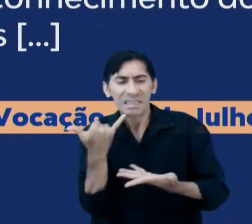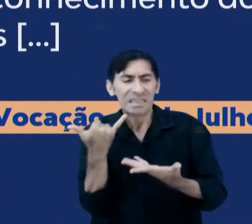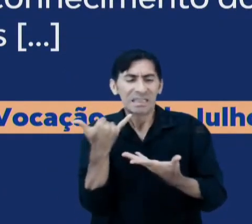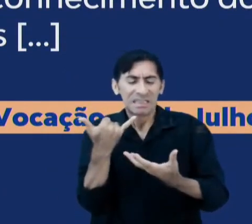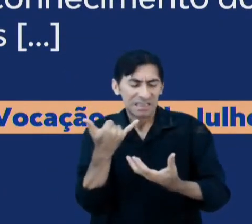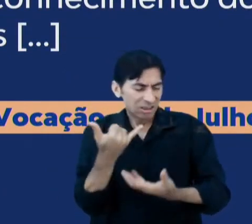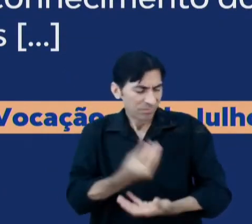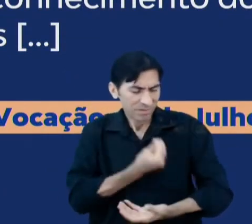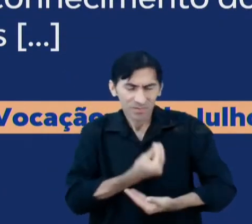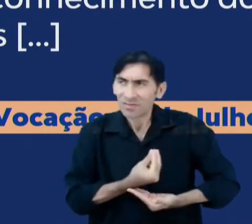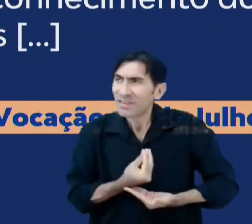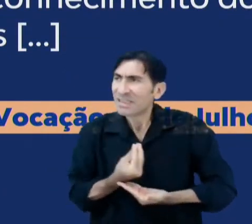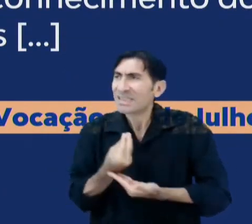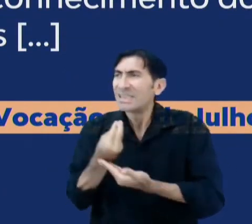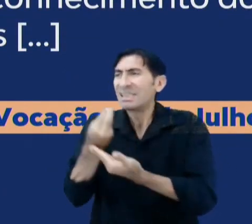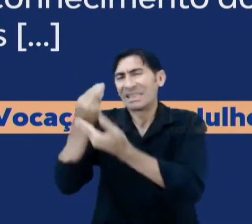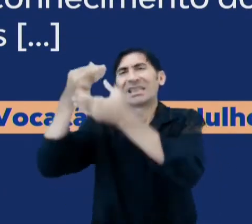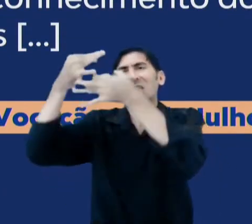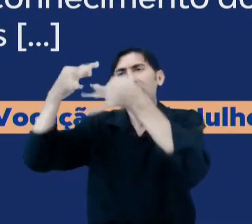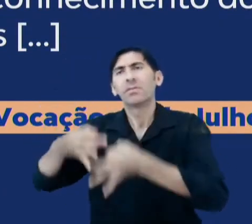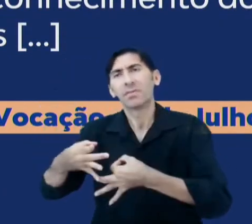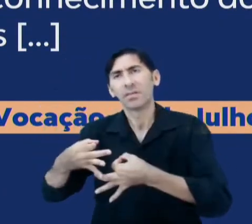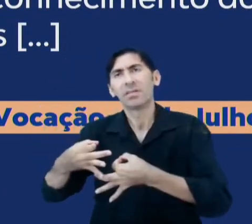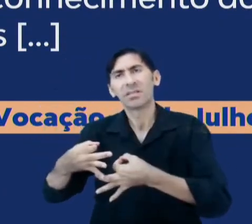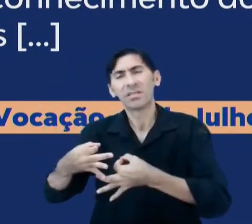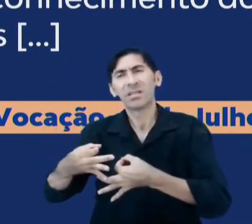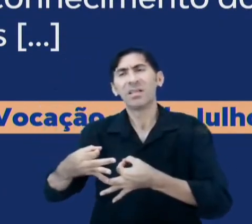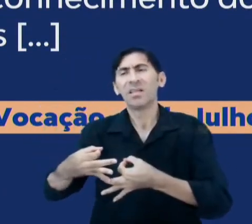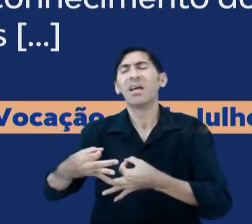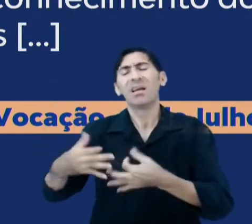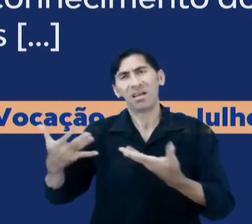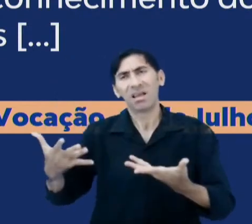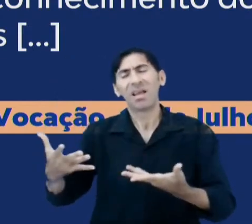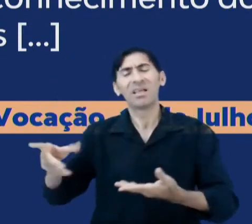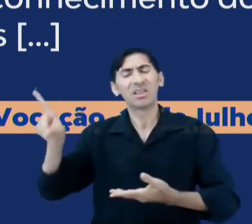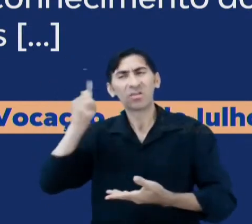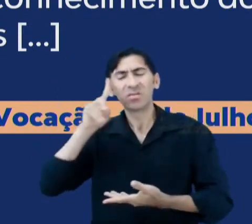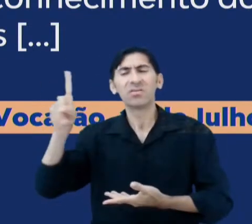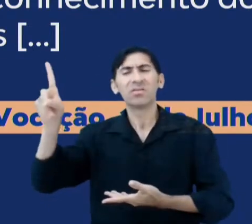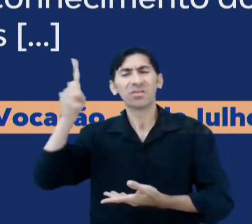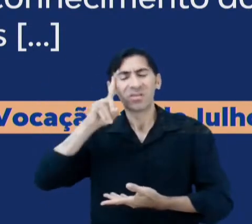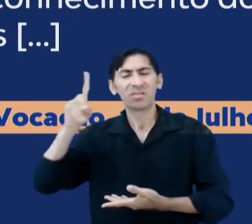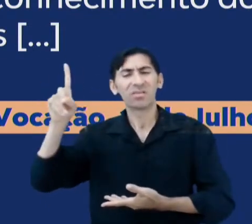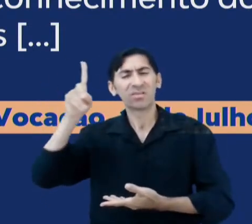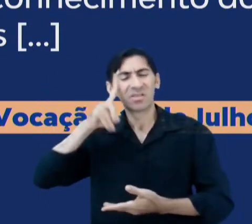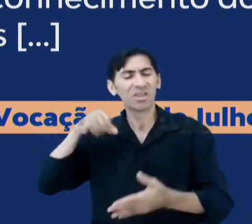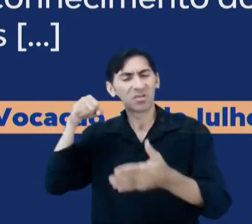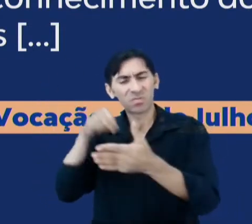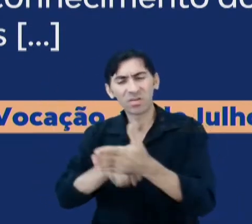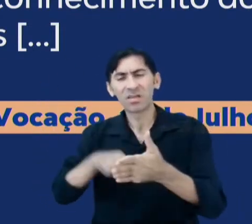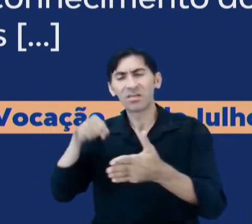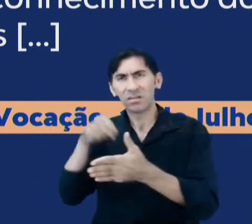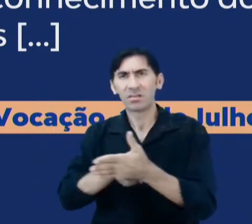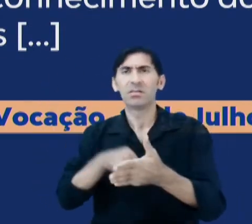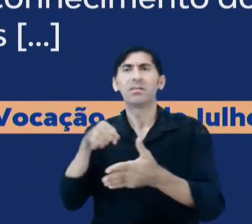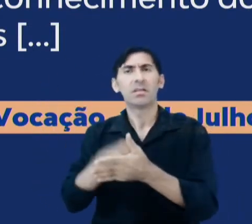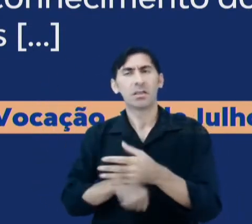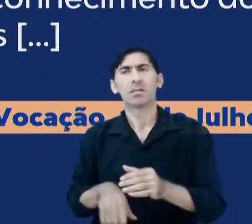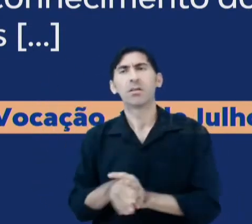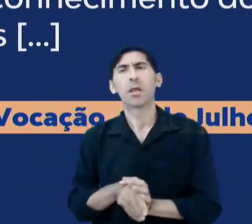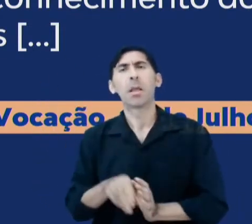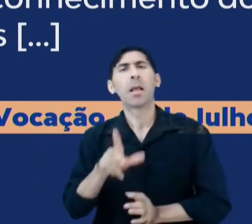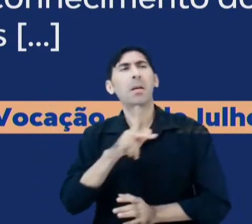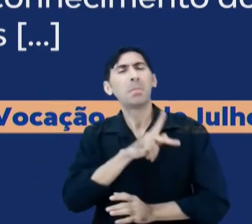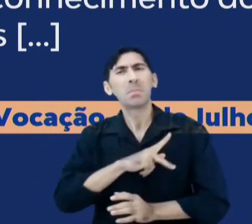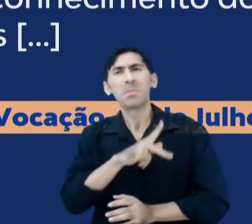entrega. Irmãos, essa é uma batalha que nós temos diária. O apóstolo Paulo, em 1 Coríntios 15, 31, ele diz assim: cada dia